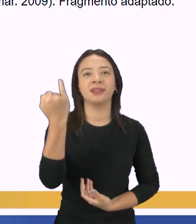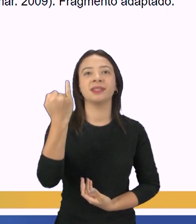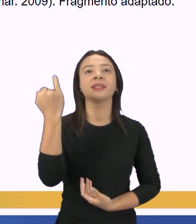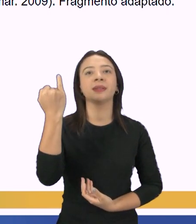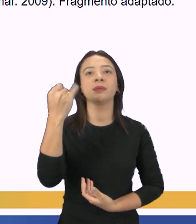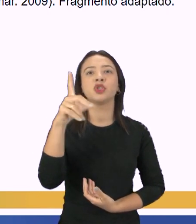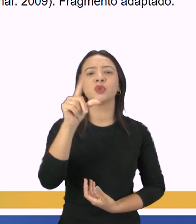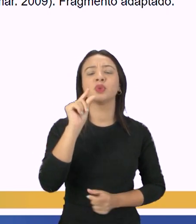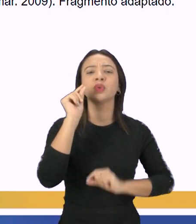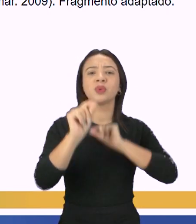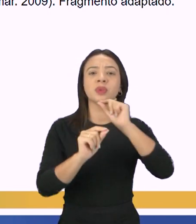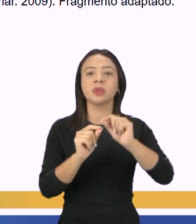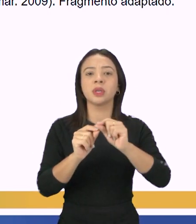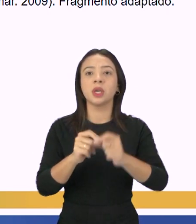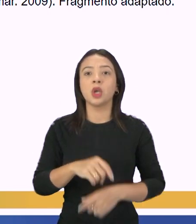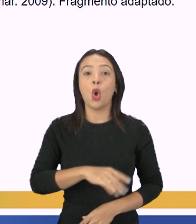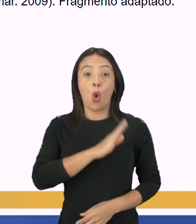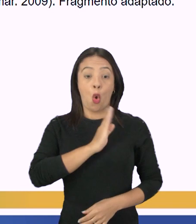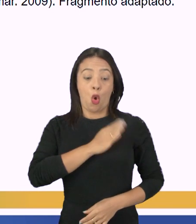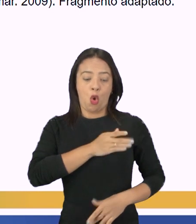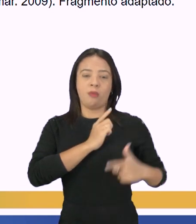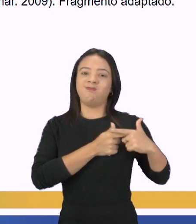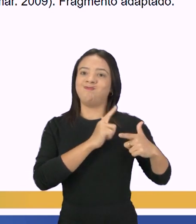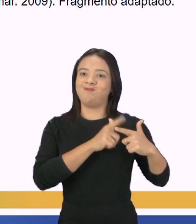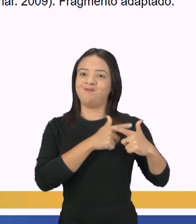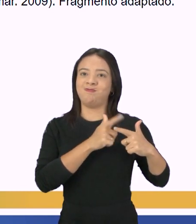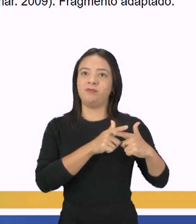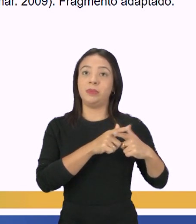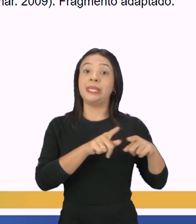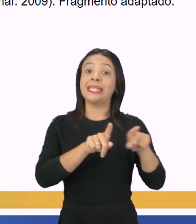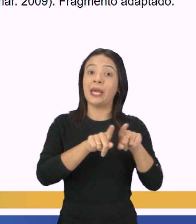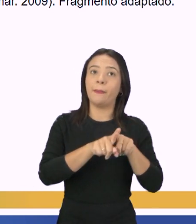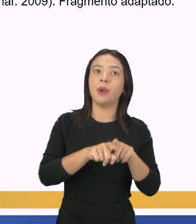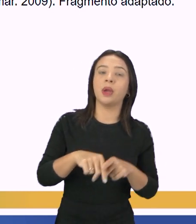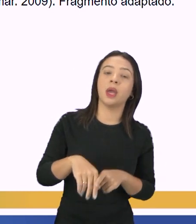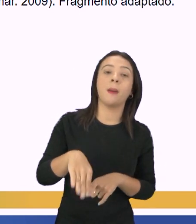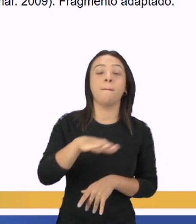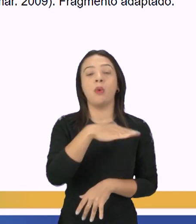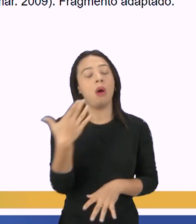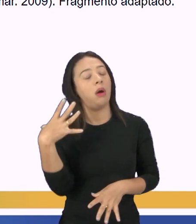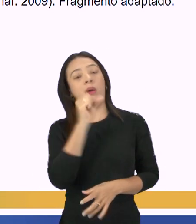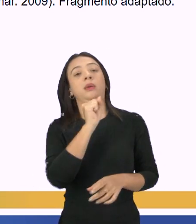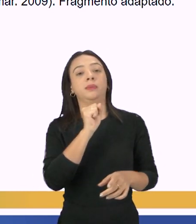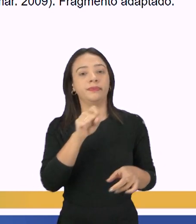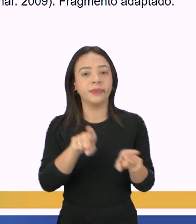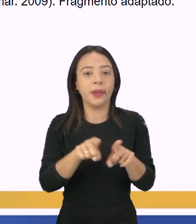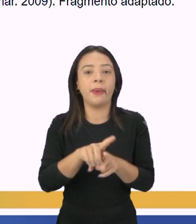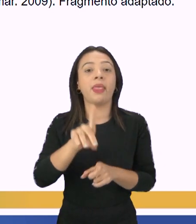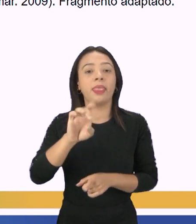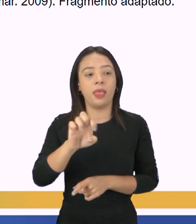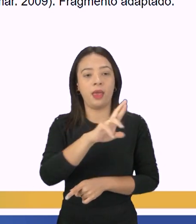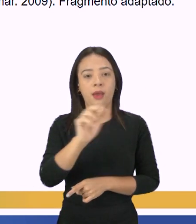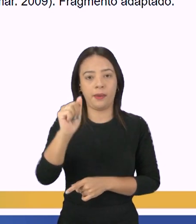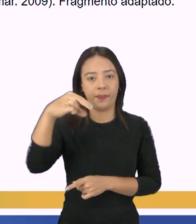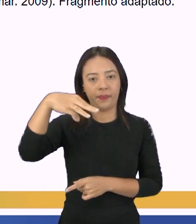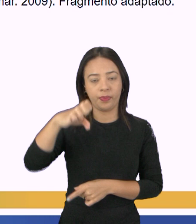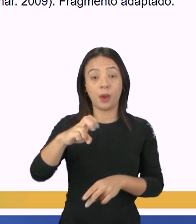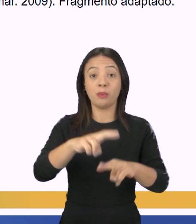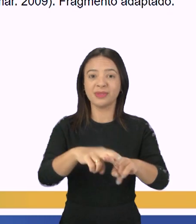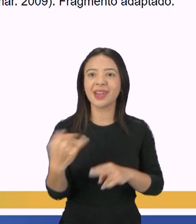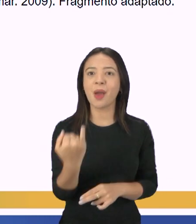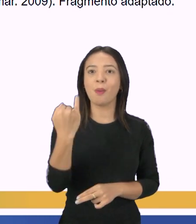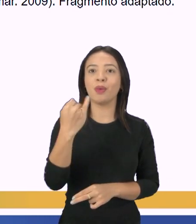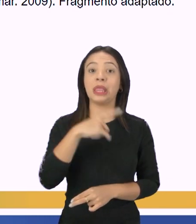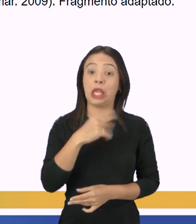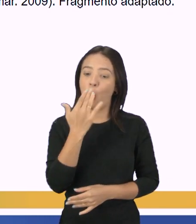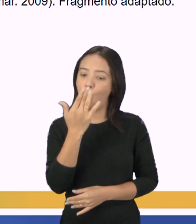para diminuir o risco de infarto, mas também de problemas como morte súbita e derrame. Significa que manter uma